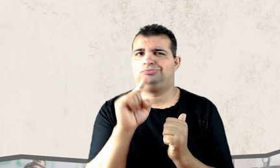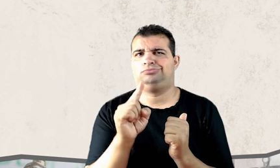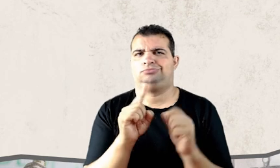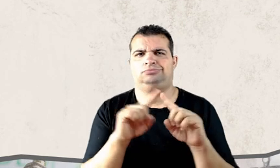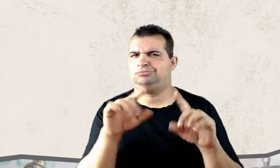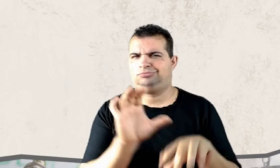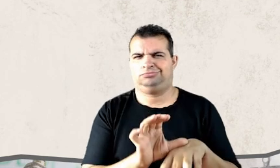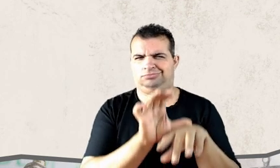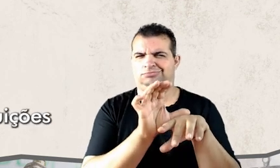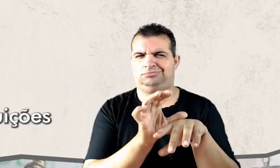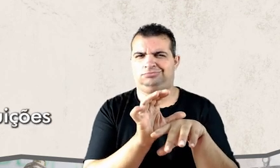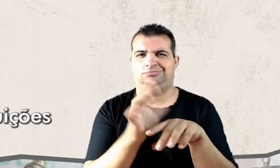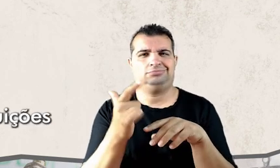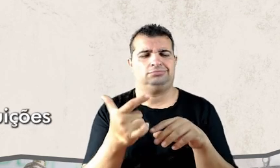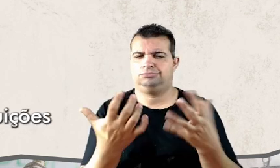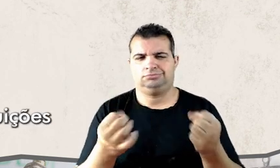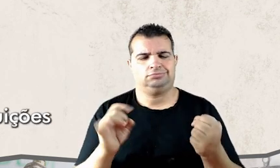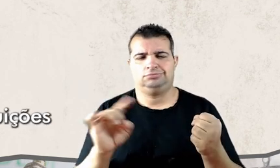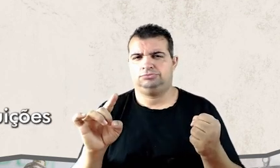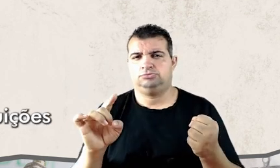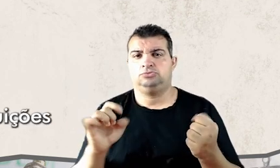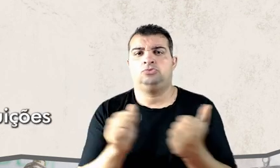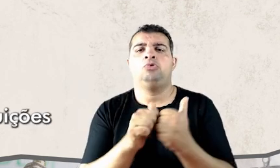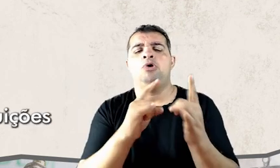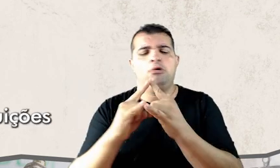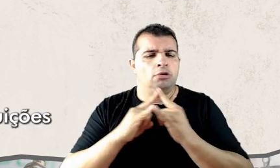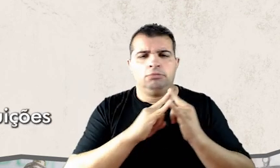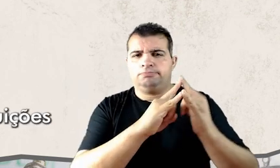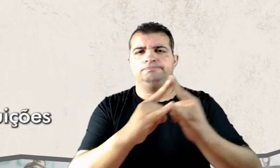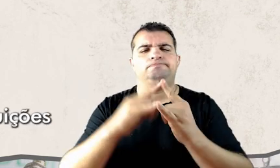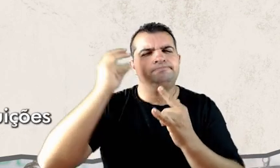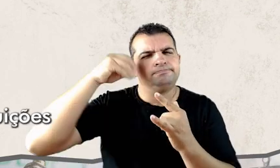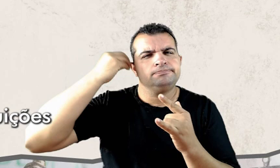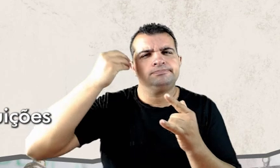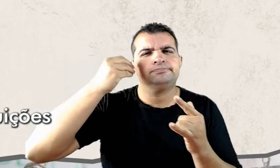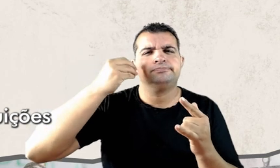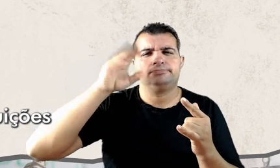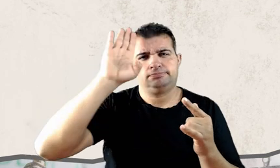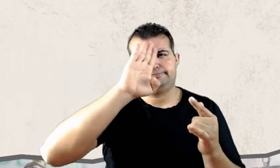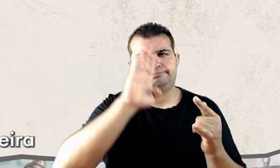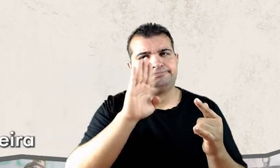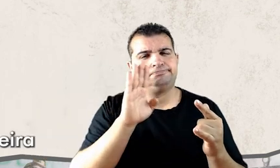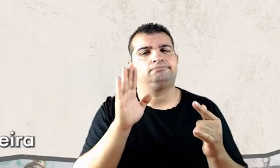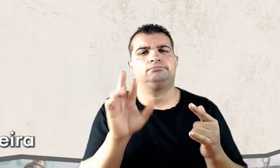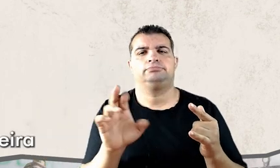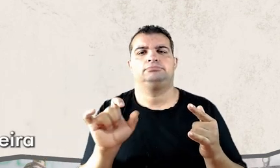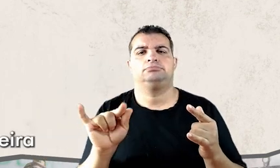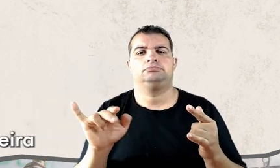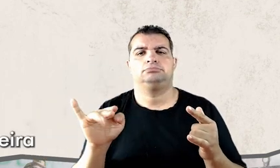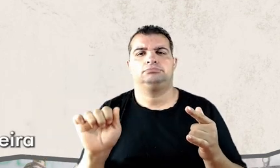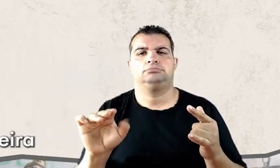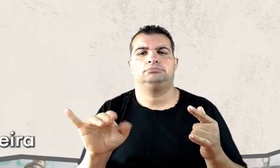negra, mas não é só no Conselho, ela não é reconhecida nas instituições de psicanálise do Brasil. A Virgínia